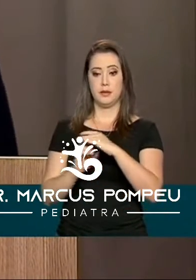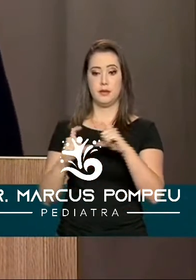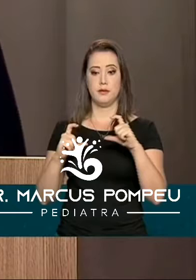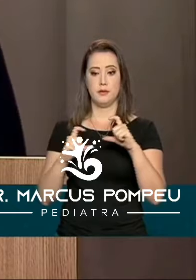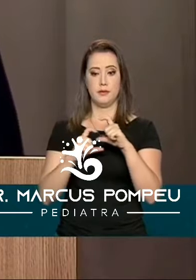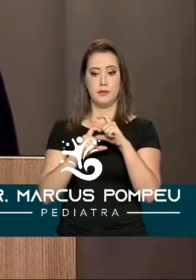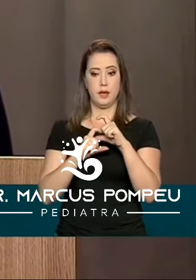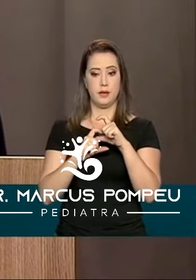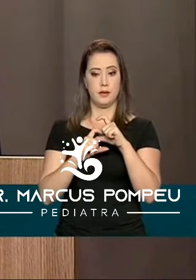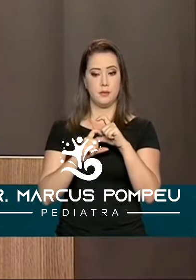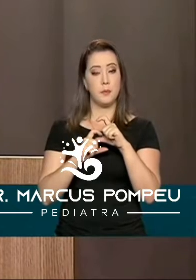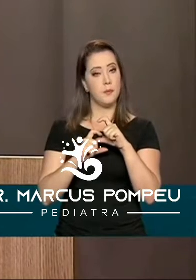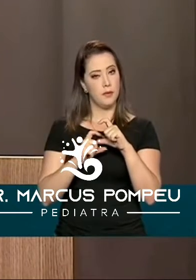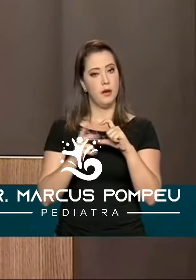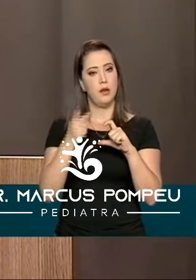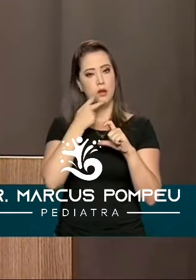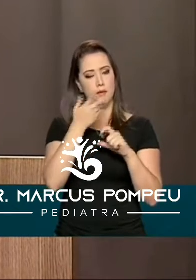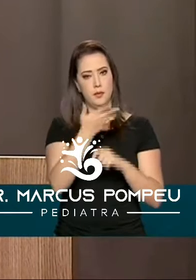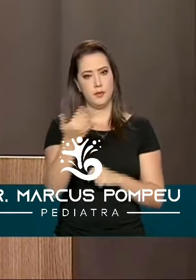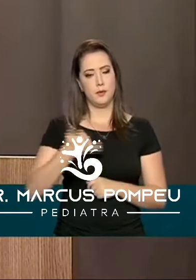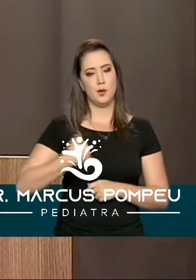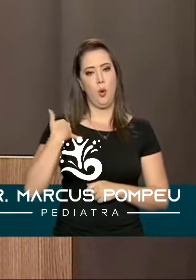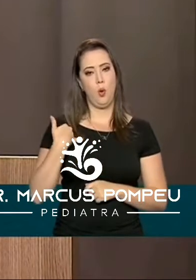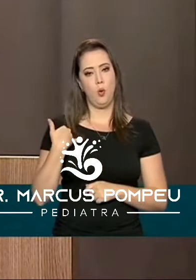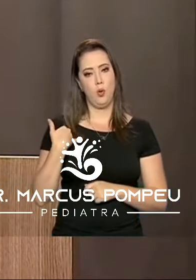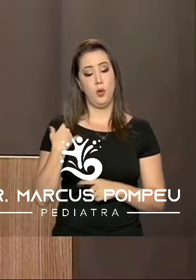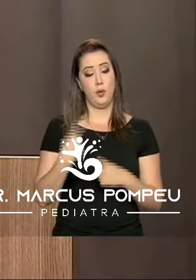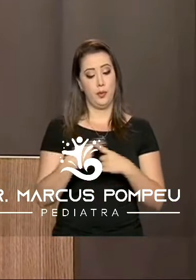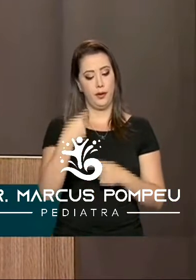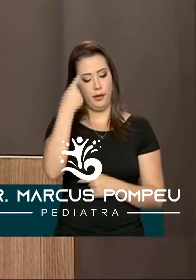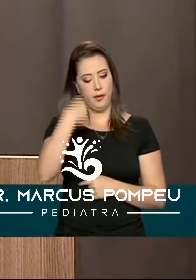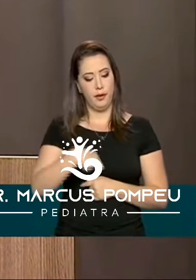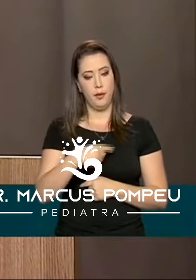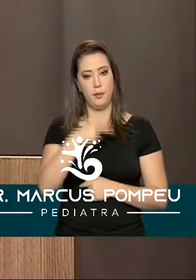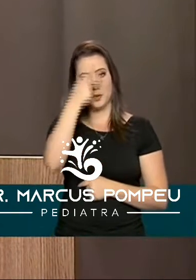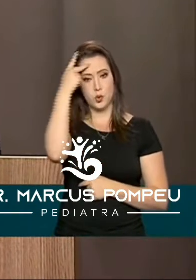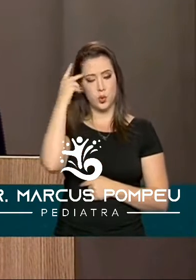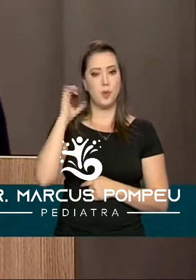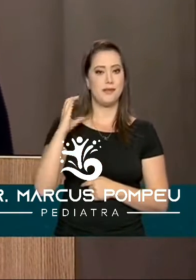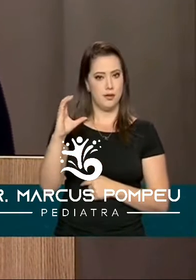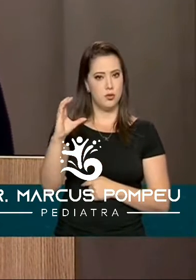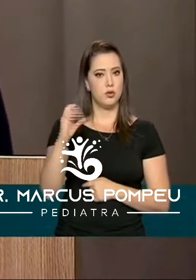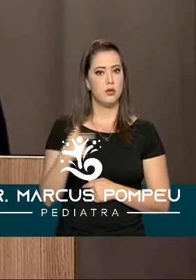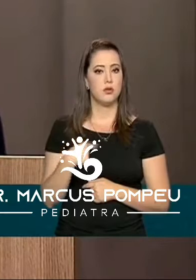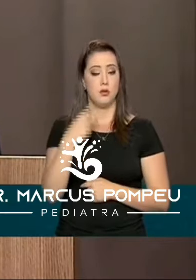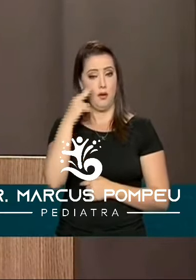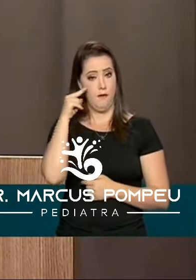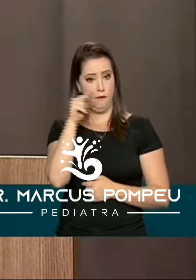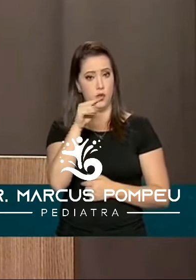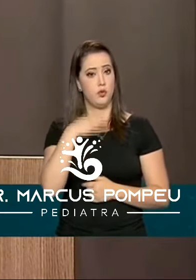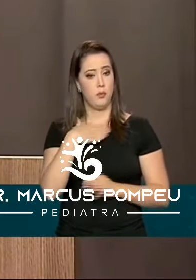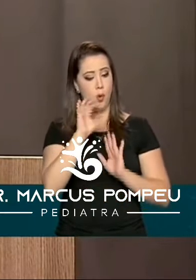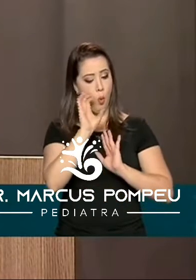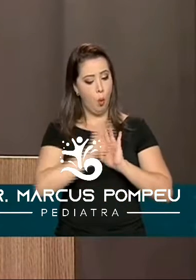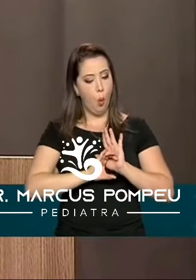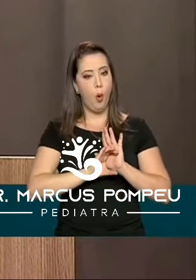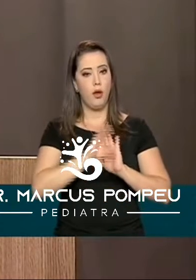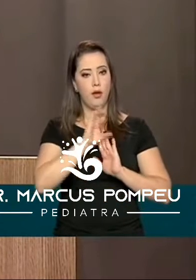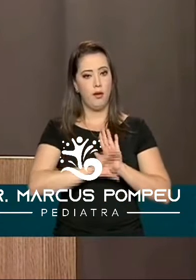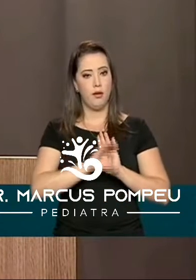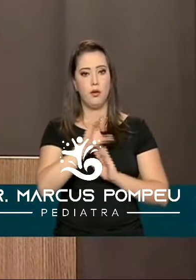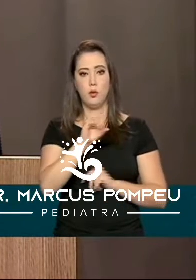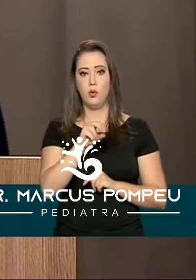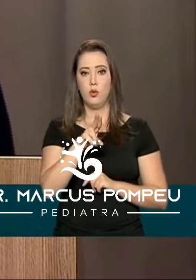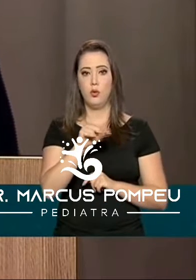que é uma honra muito grande poder falar para vocês, eu como cientista. Vocês podem me olhar, ver meu currículo. Eu trabalhei